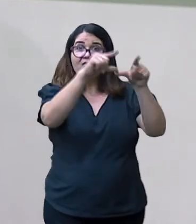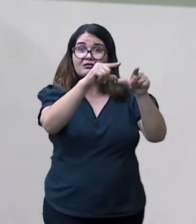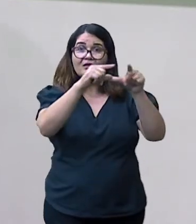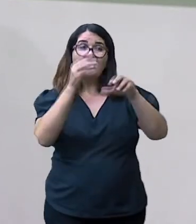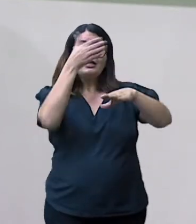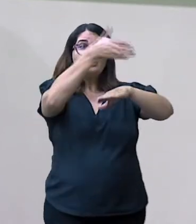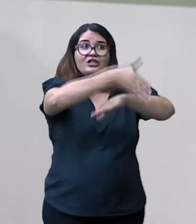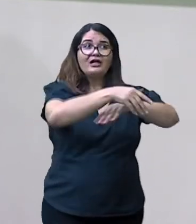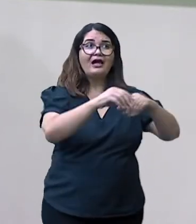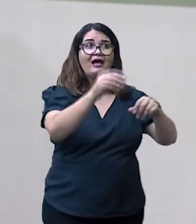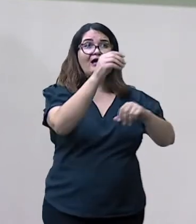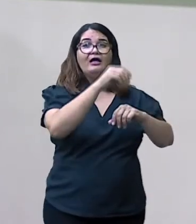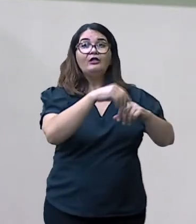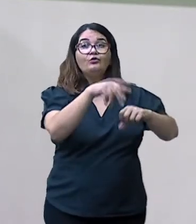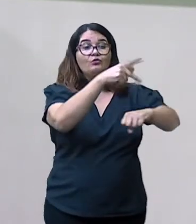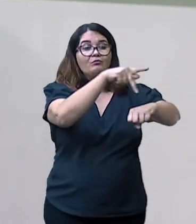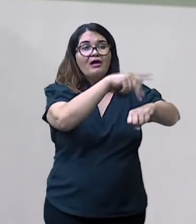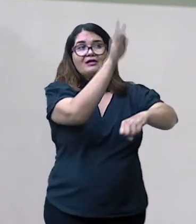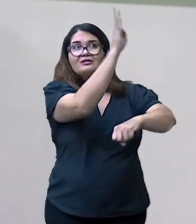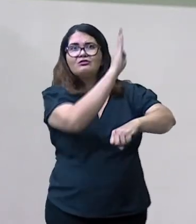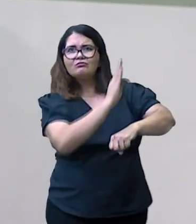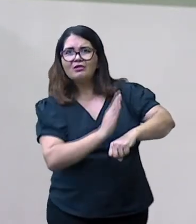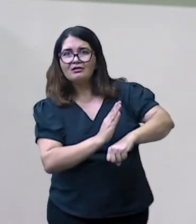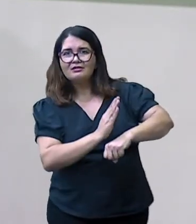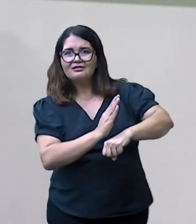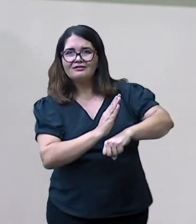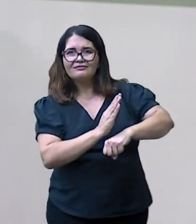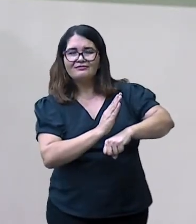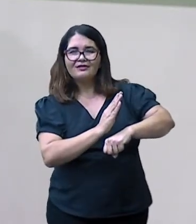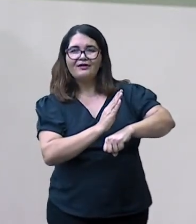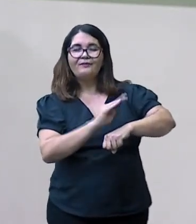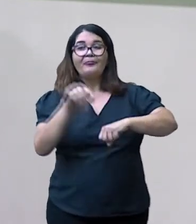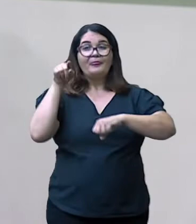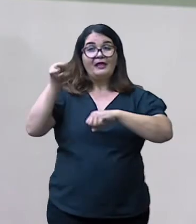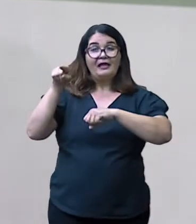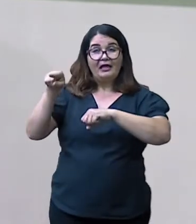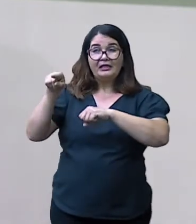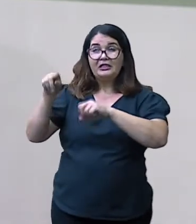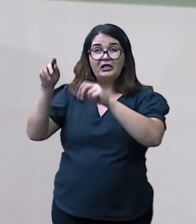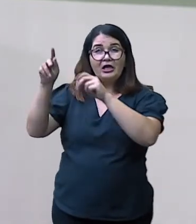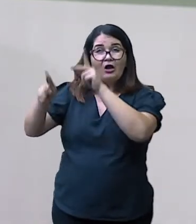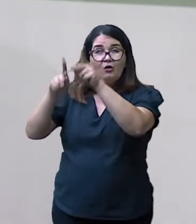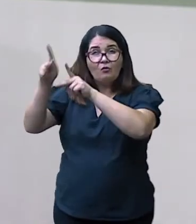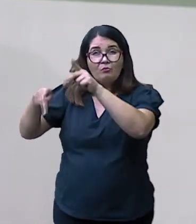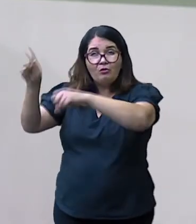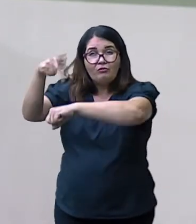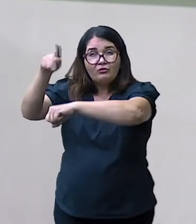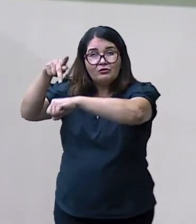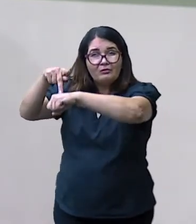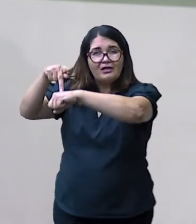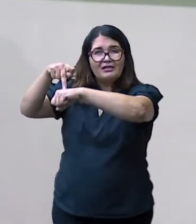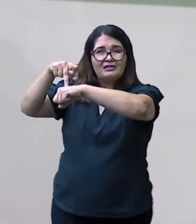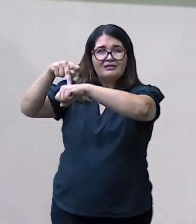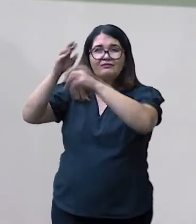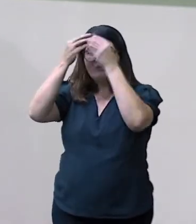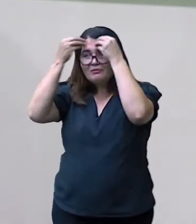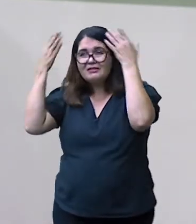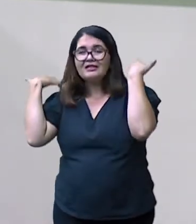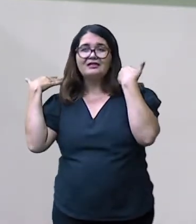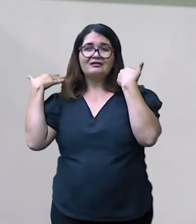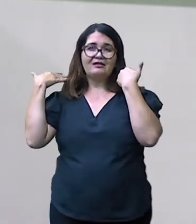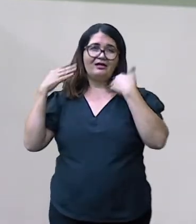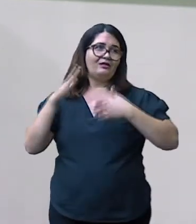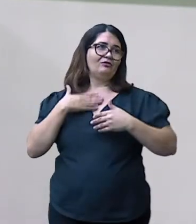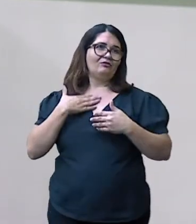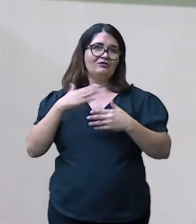é Andrade Pereira dos Santos. Olha a pera, a fruta, não é? Então, por exemplo,